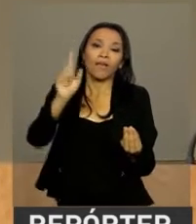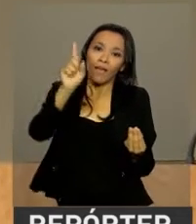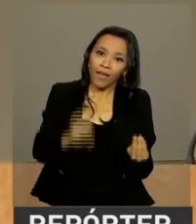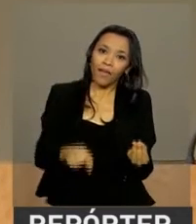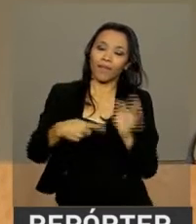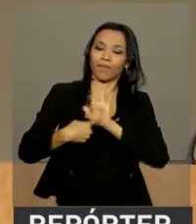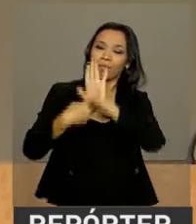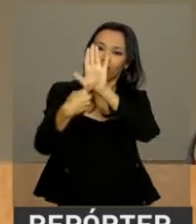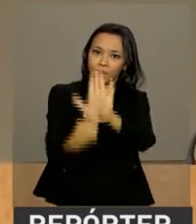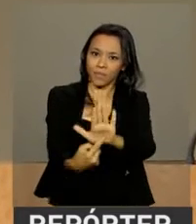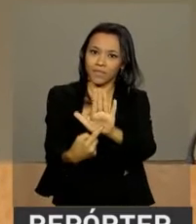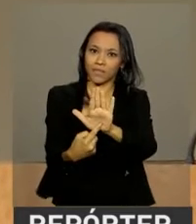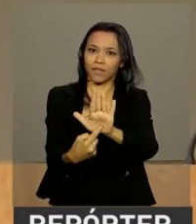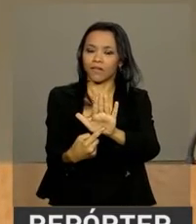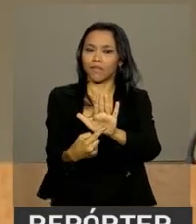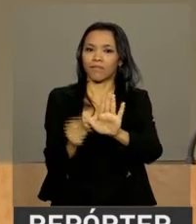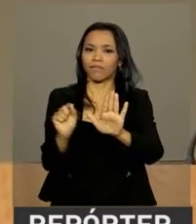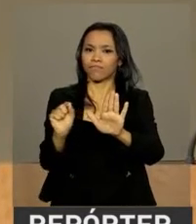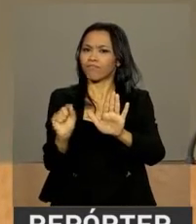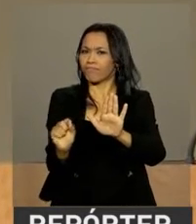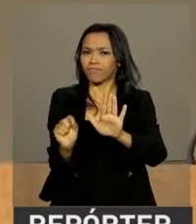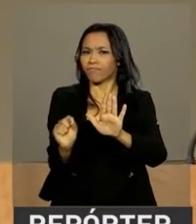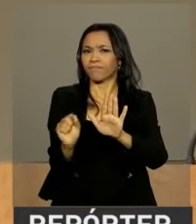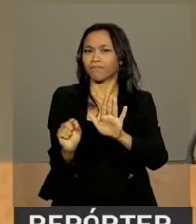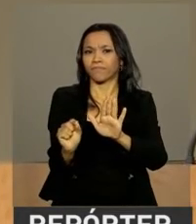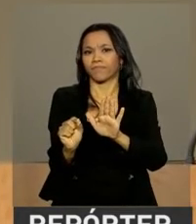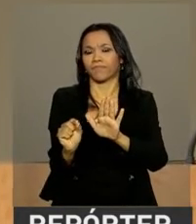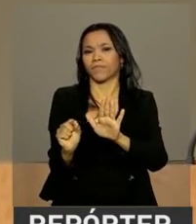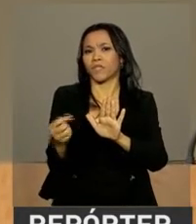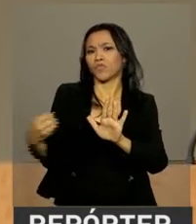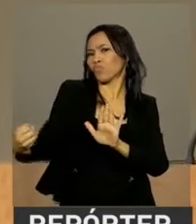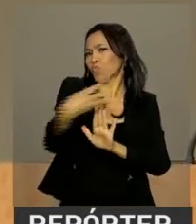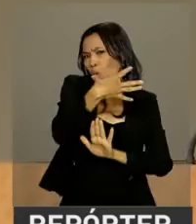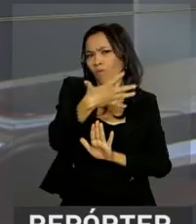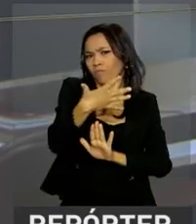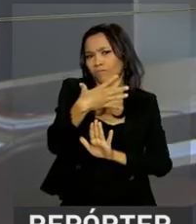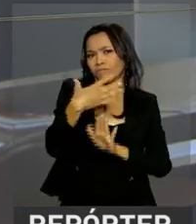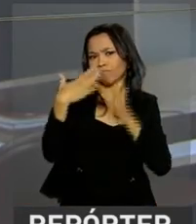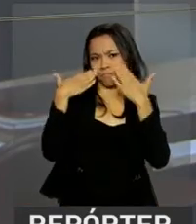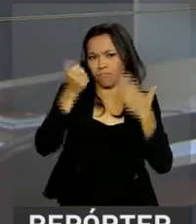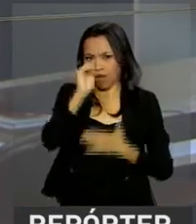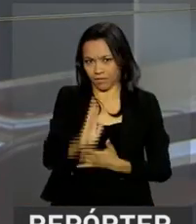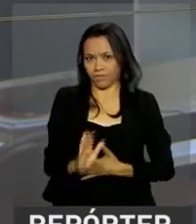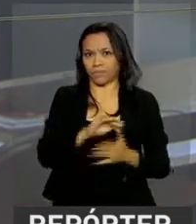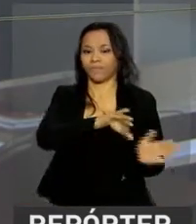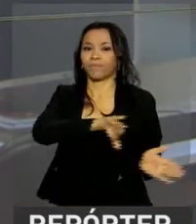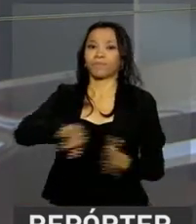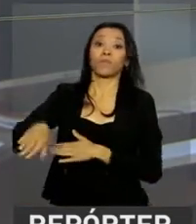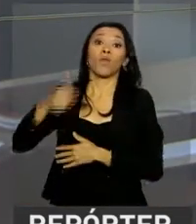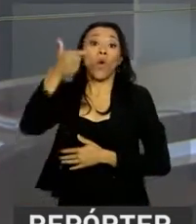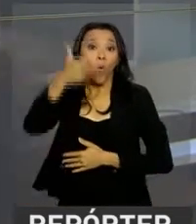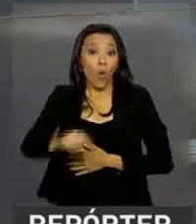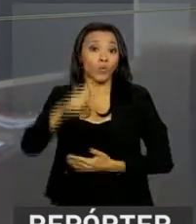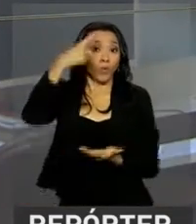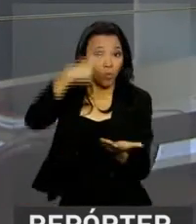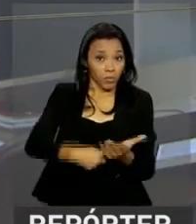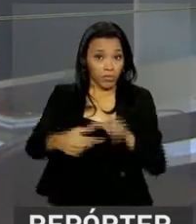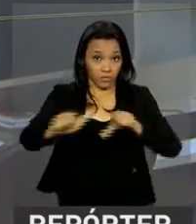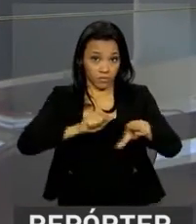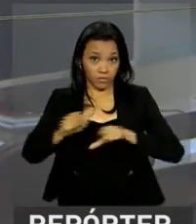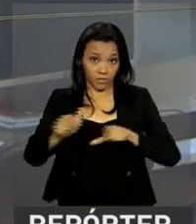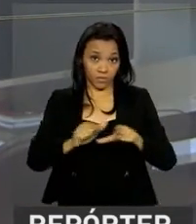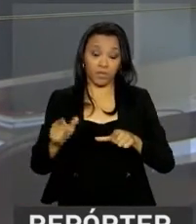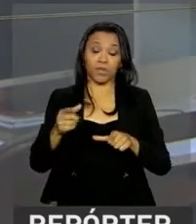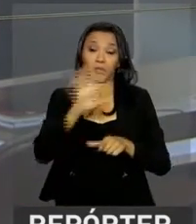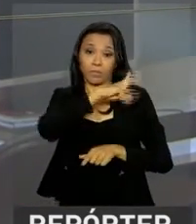revelar a presença de um novo brasil outro compromisso do presidente michel temer em